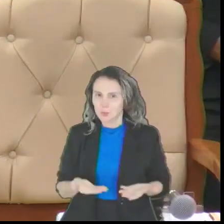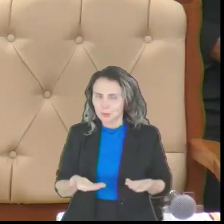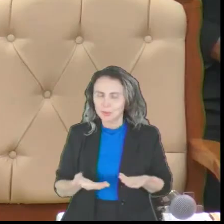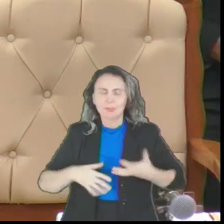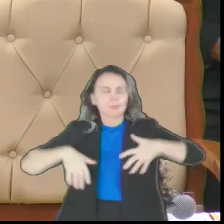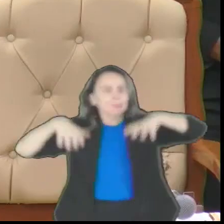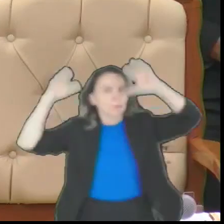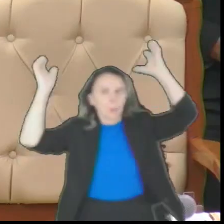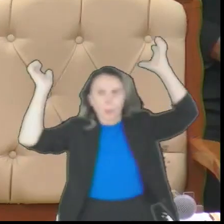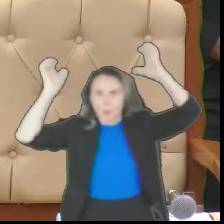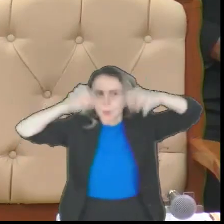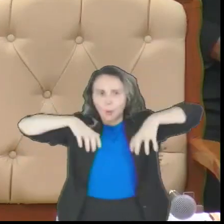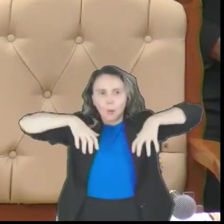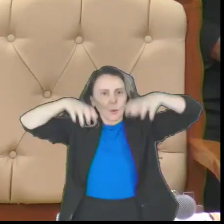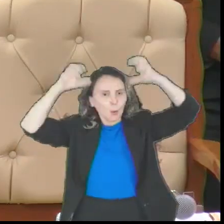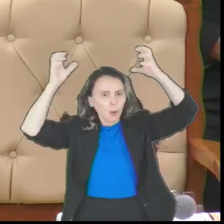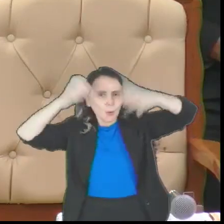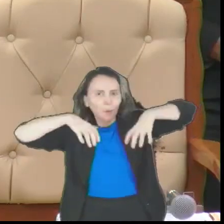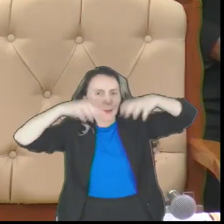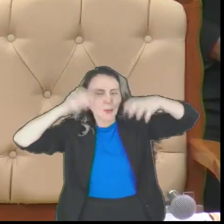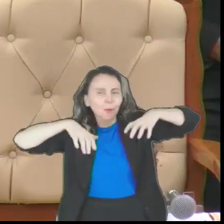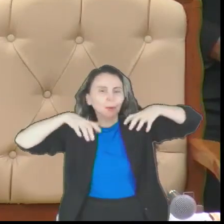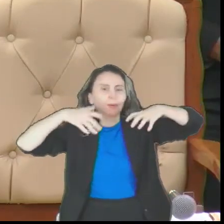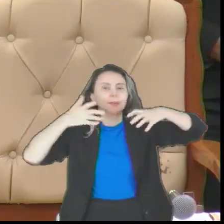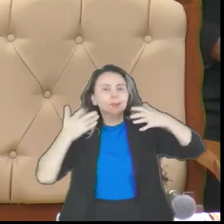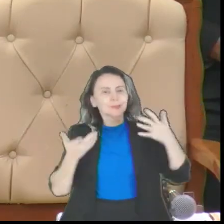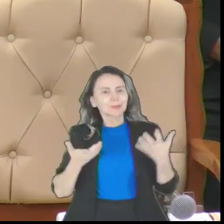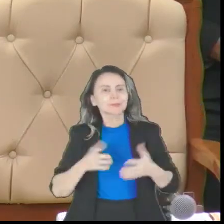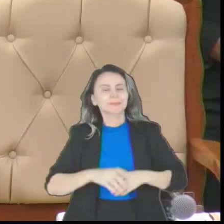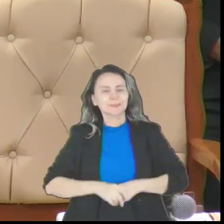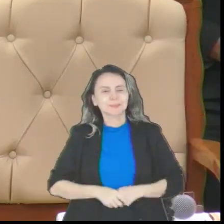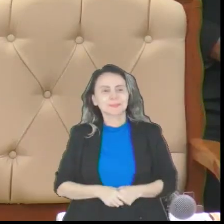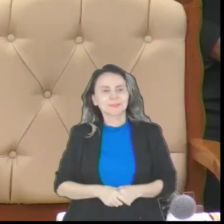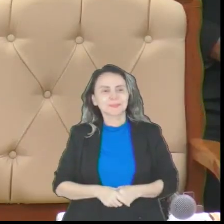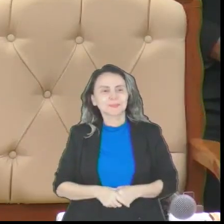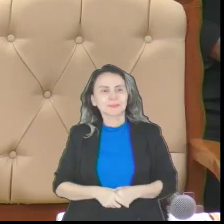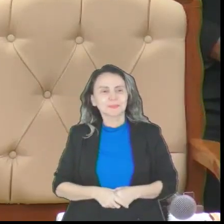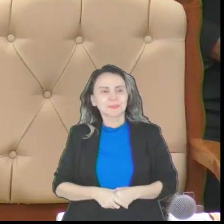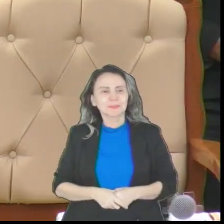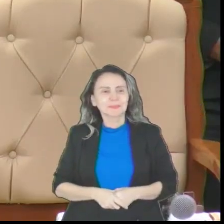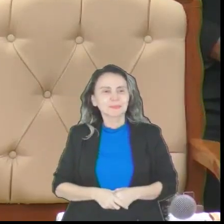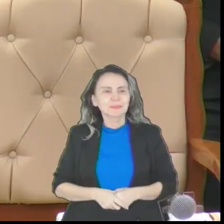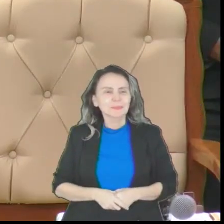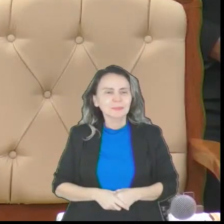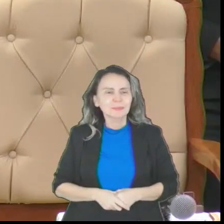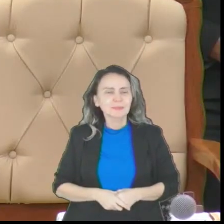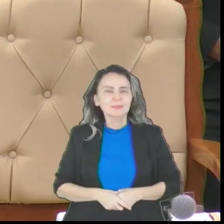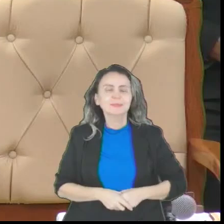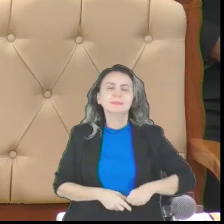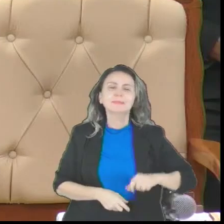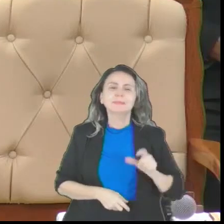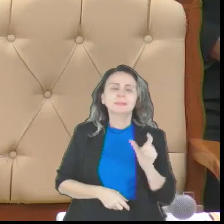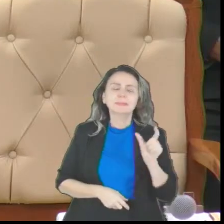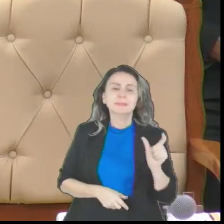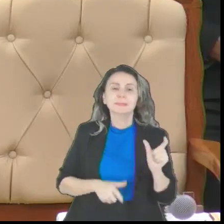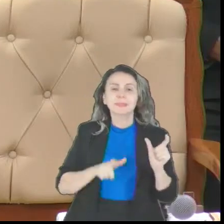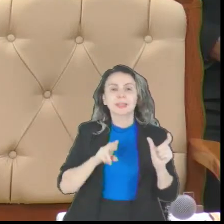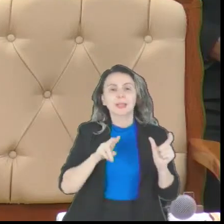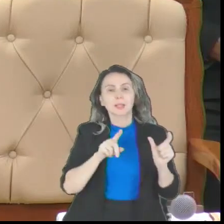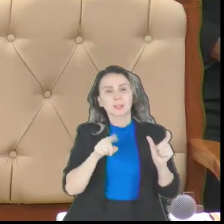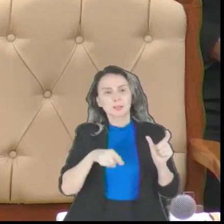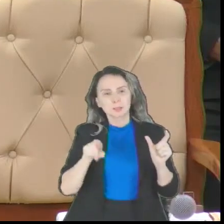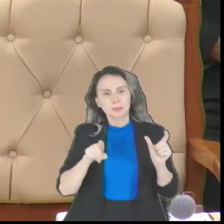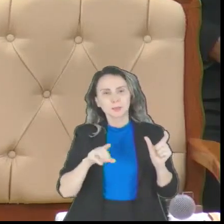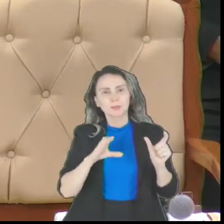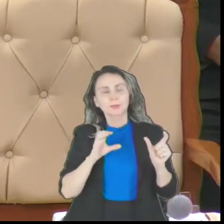bastante, desde o lusco-fusco. Irmão, lusco-fusco é uma palavra clássica para as primeiras